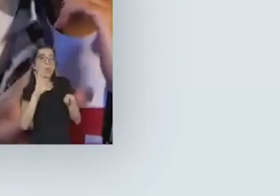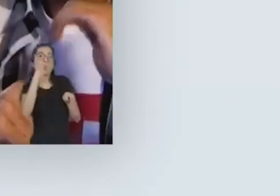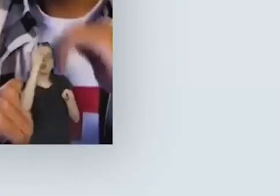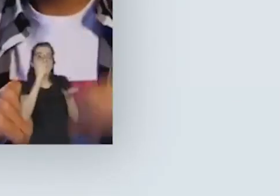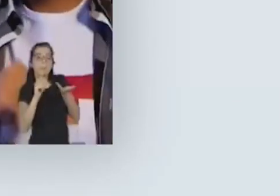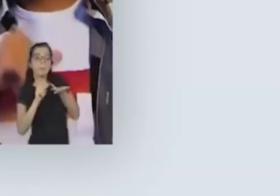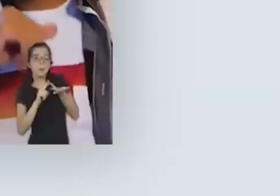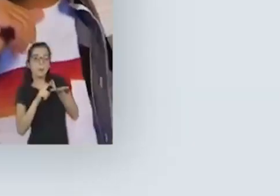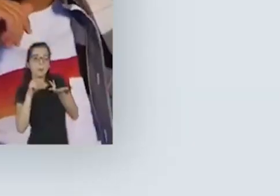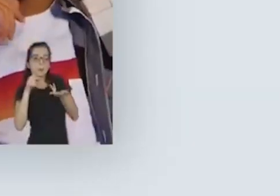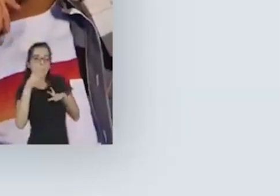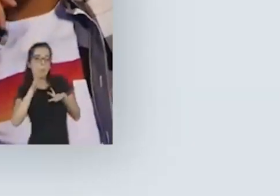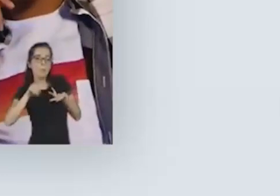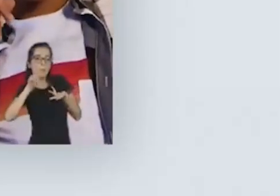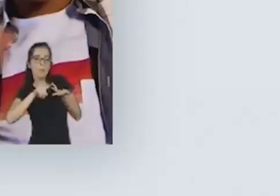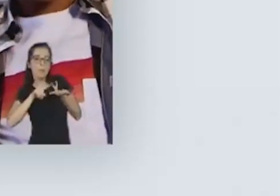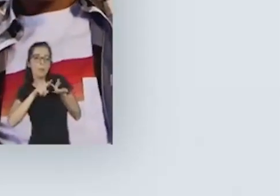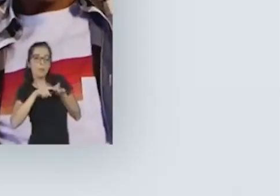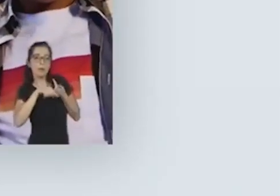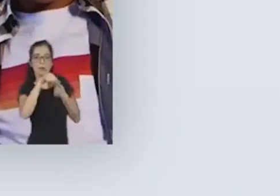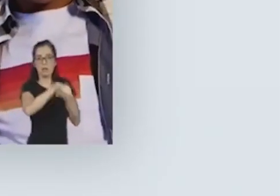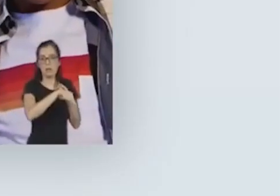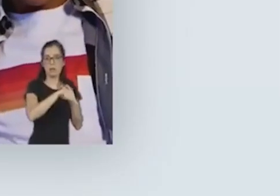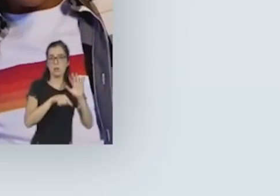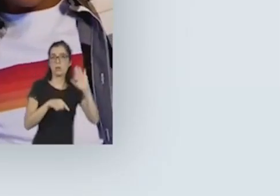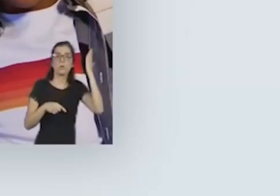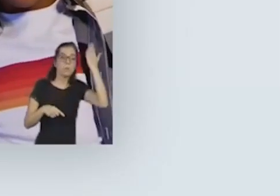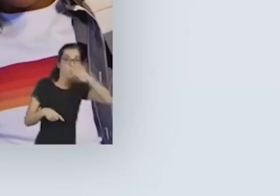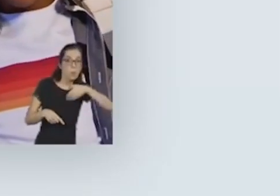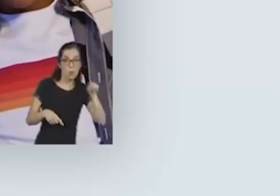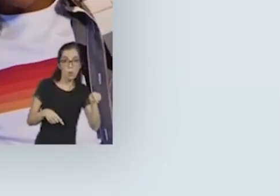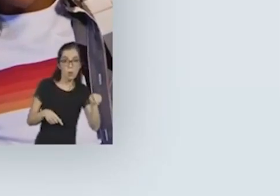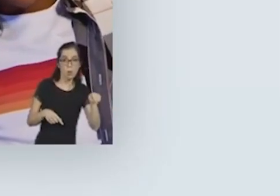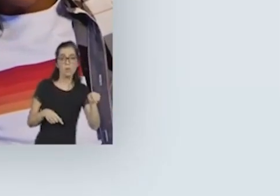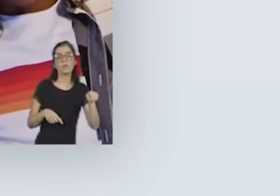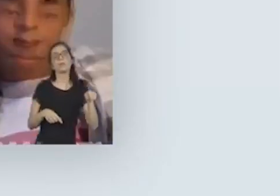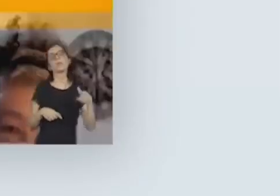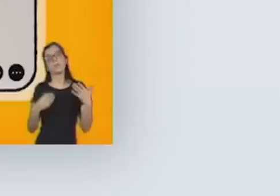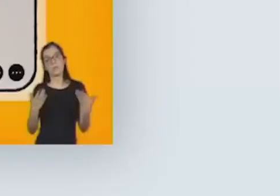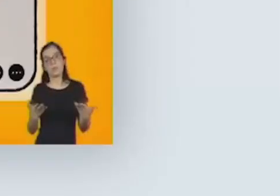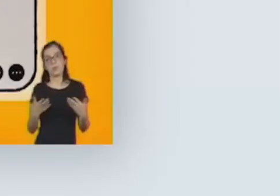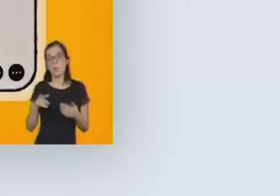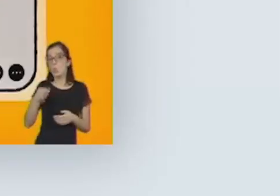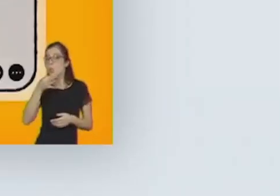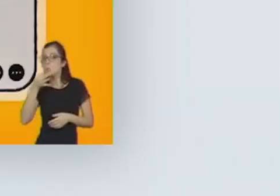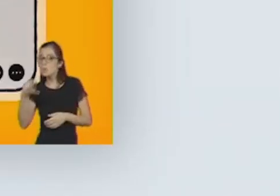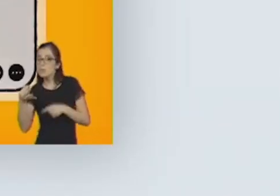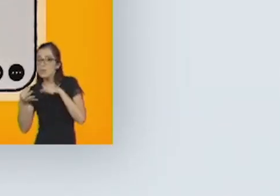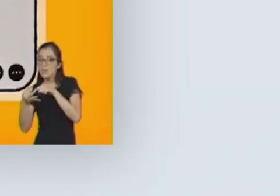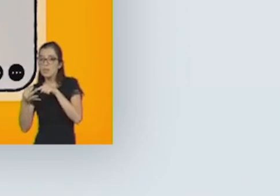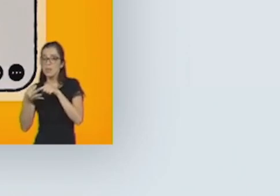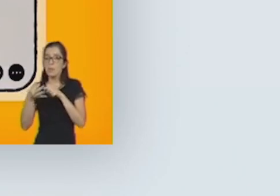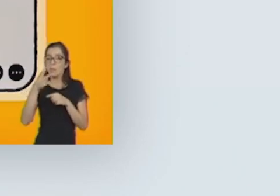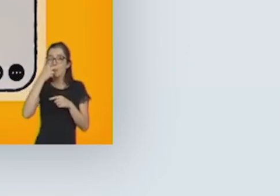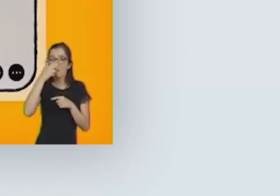texto opinativo só vai ter um valor se ele trouxer também argumentos que sustentem essa opinião. Ou seja, tem